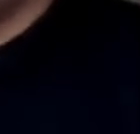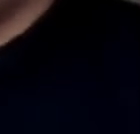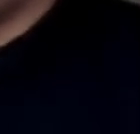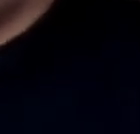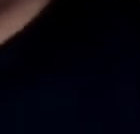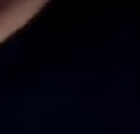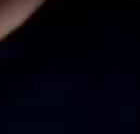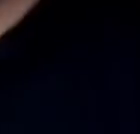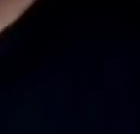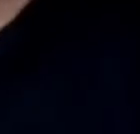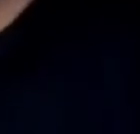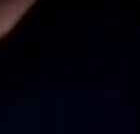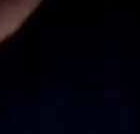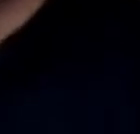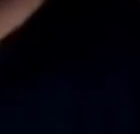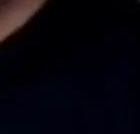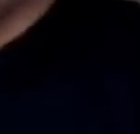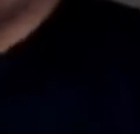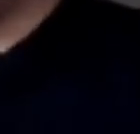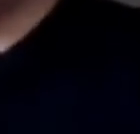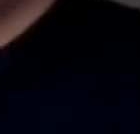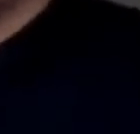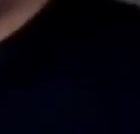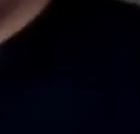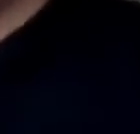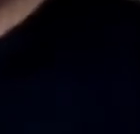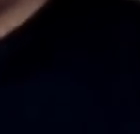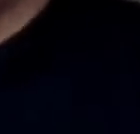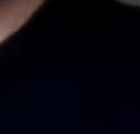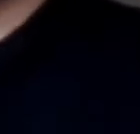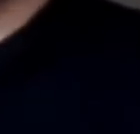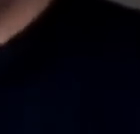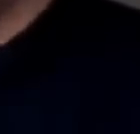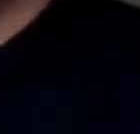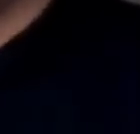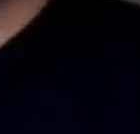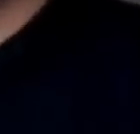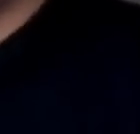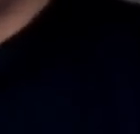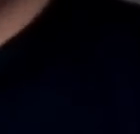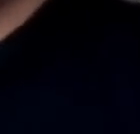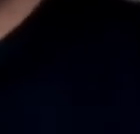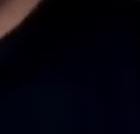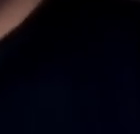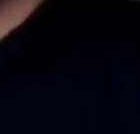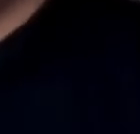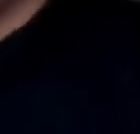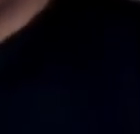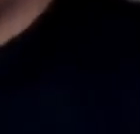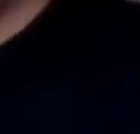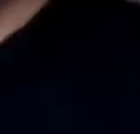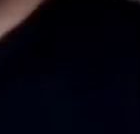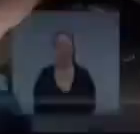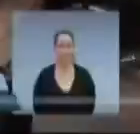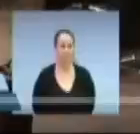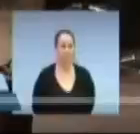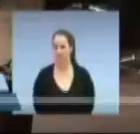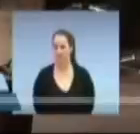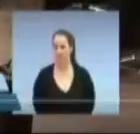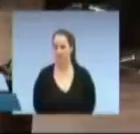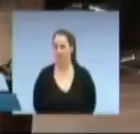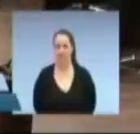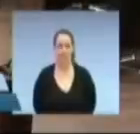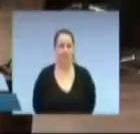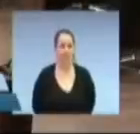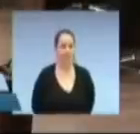levam levam os assuntos relacionados ao enfrentamento da violência contra mulher como Perfumaria com